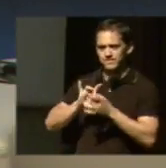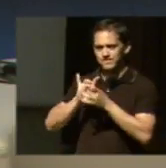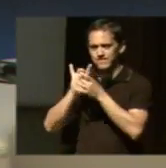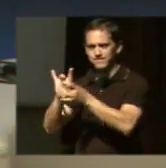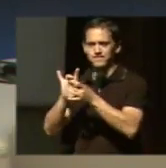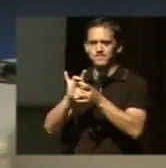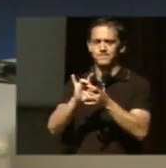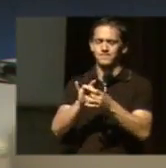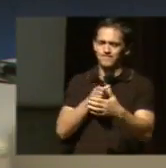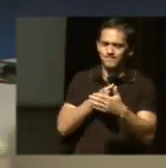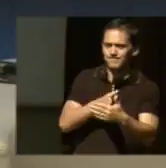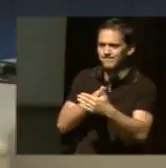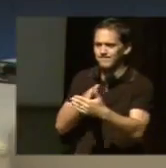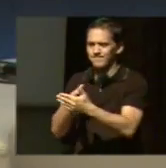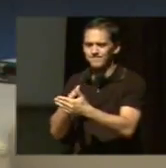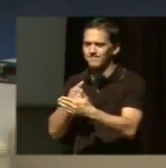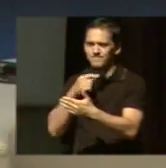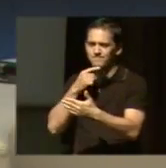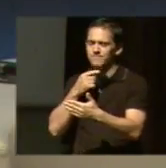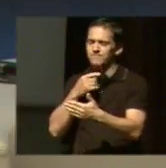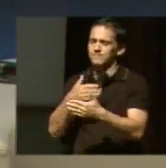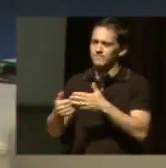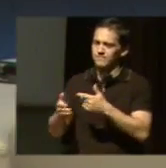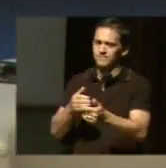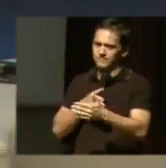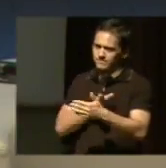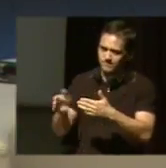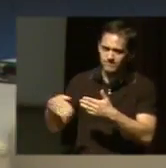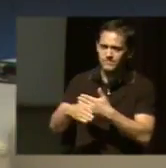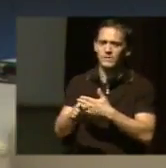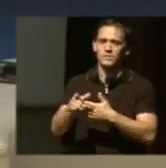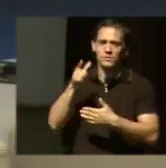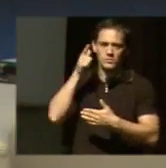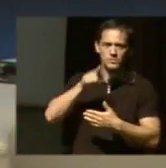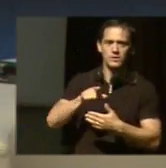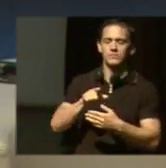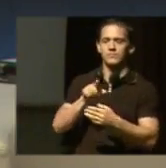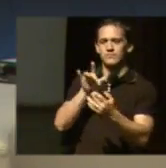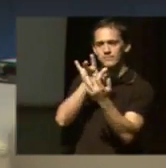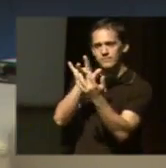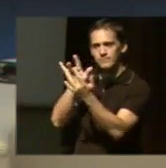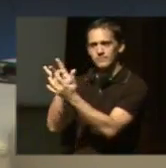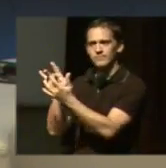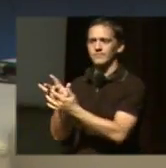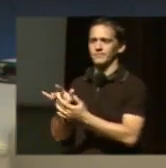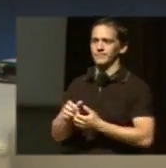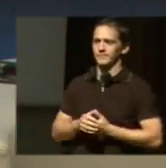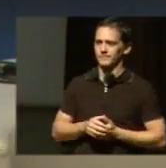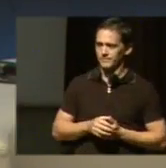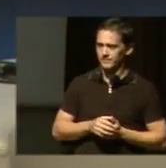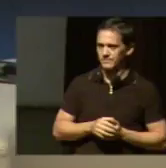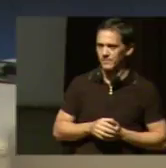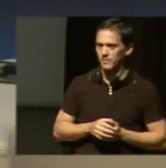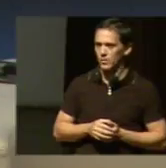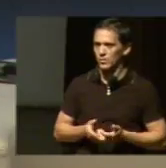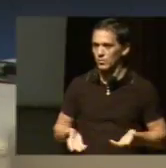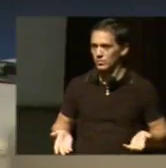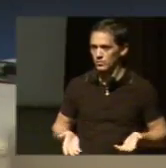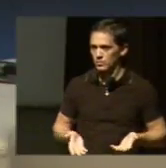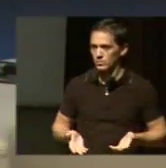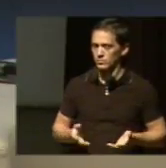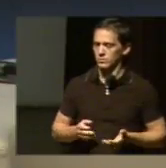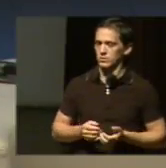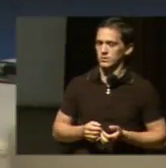dificuldades que nos encontramos na sociedade de hoje de entrar em contato com o outro. Então acho que aqui tem uma parte,